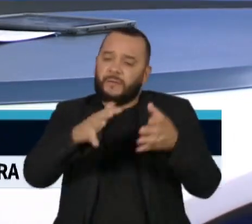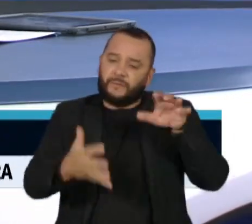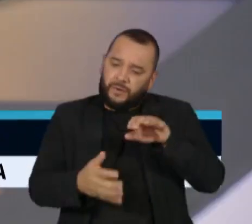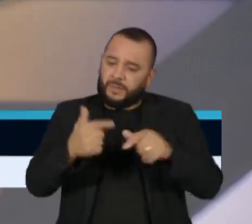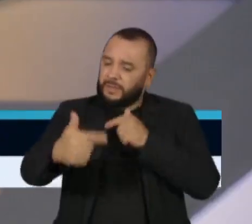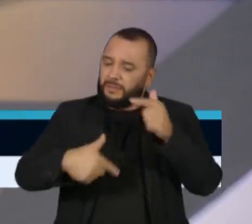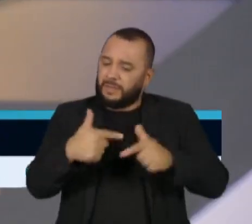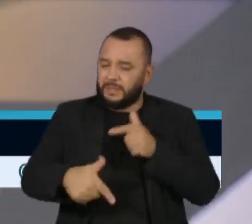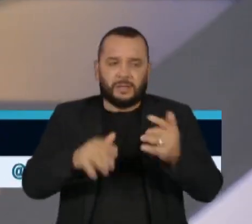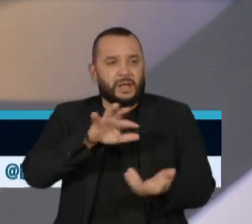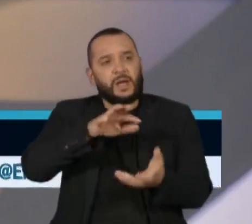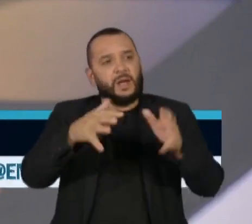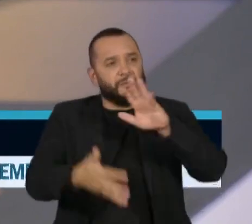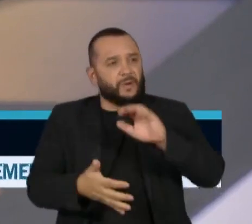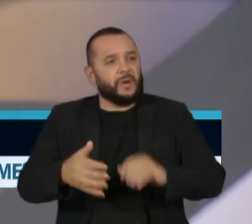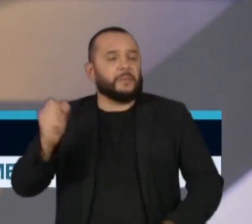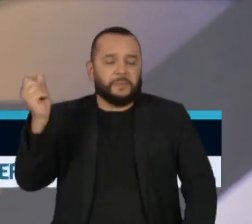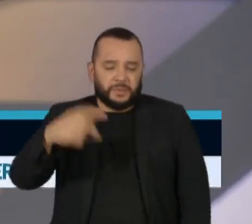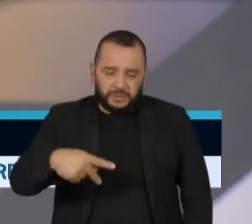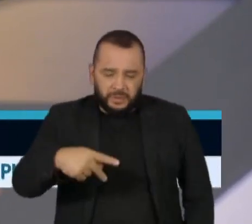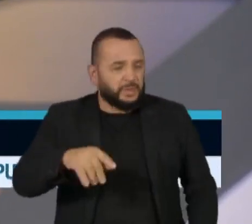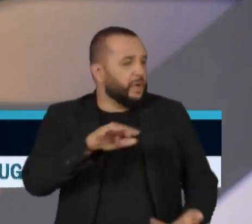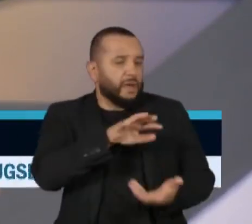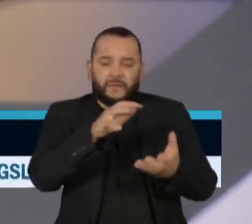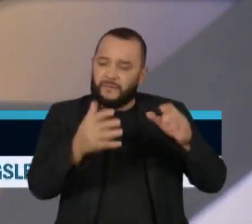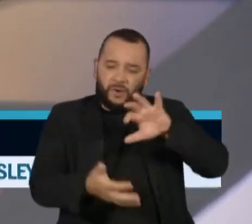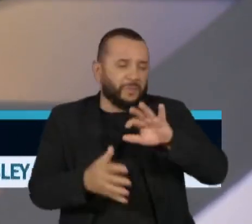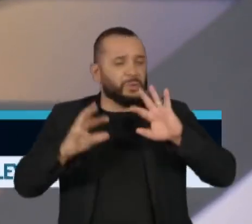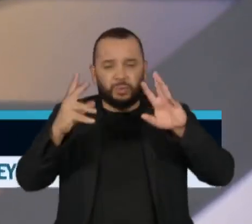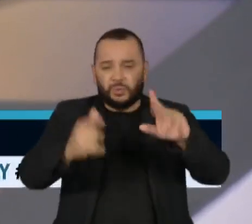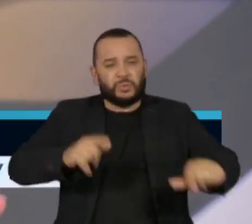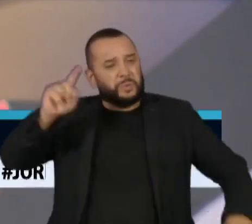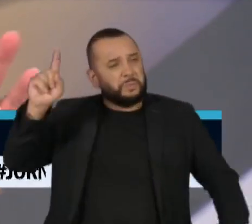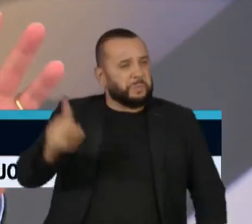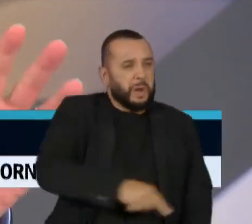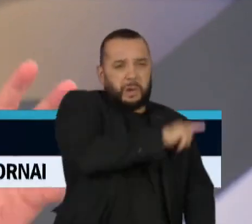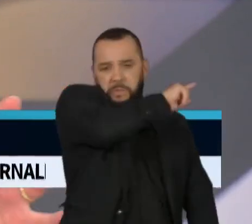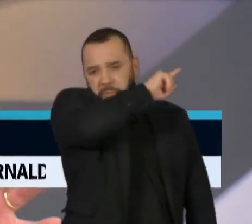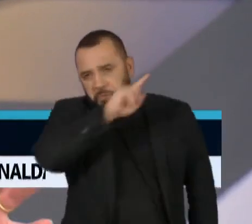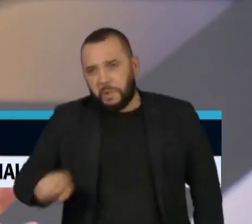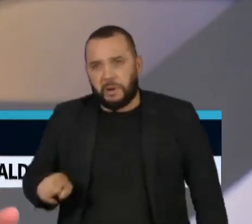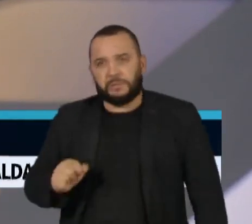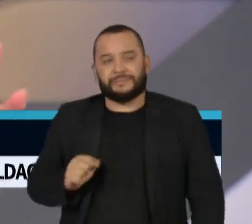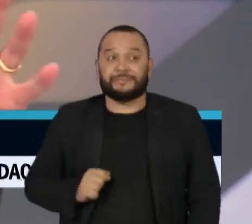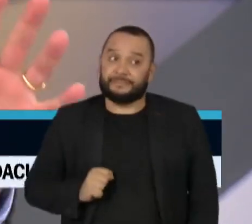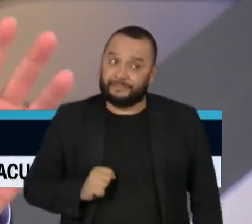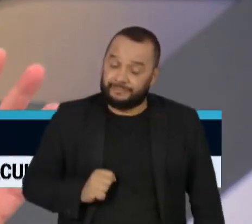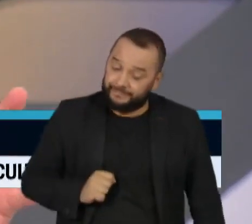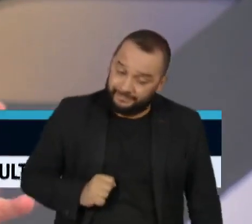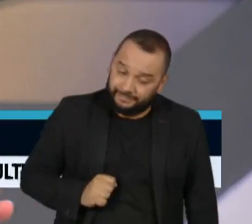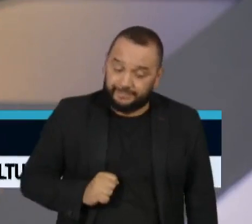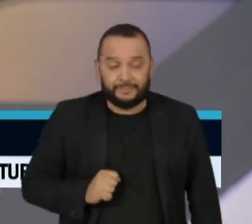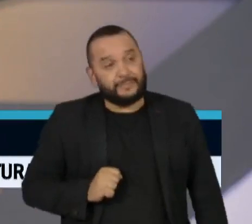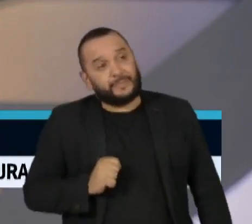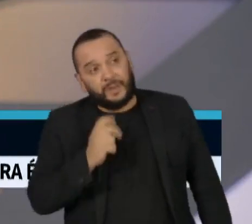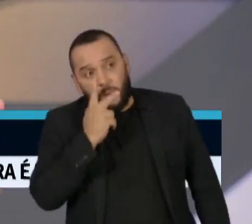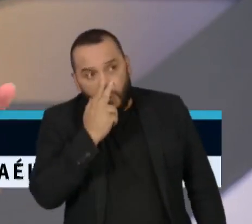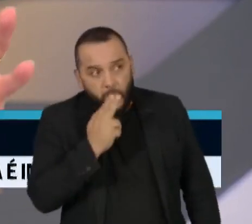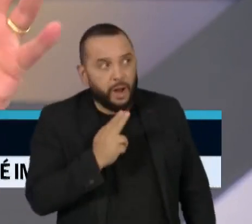da reforma da Previdência o revogaço de todos os decreto eu acho que tem uma conotação assim retórica